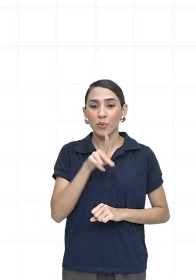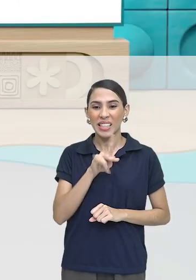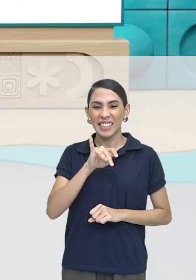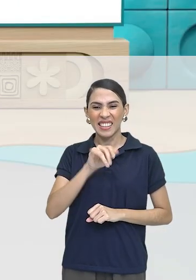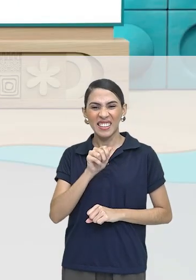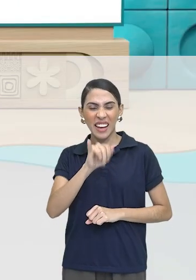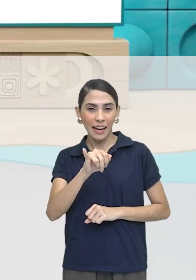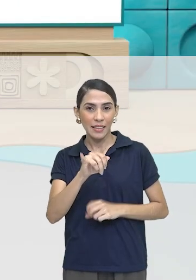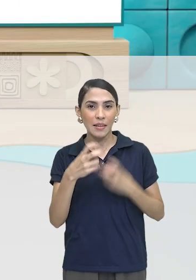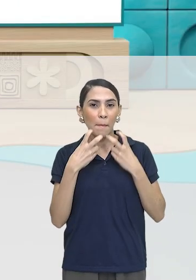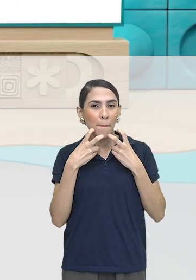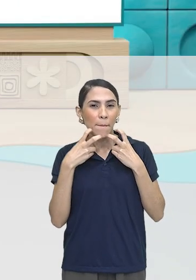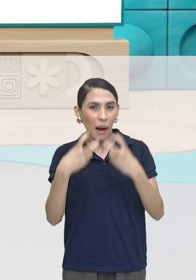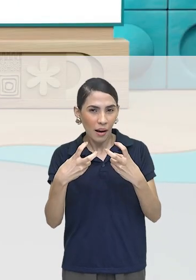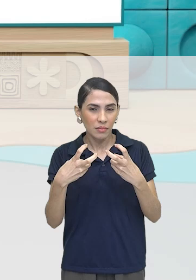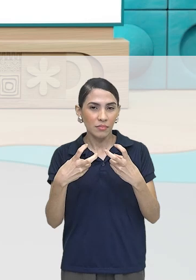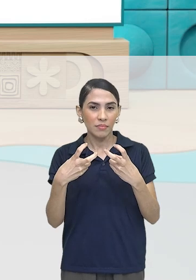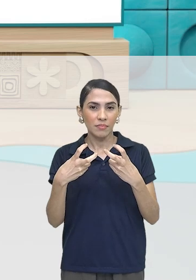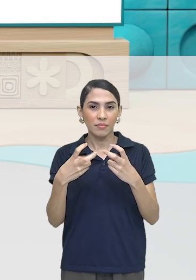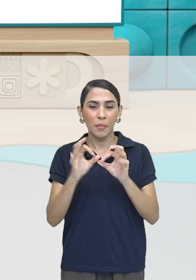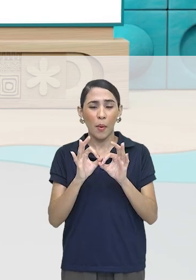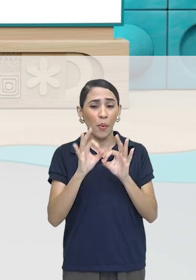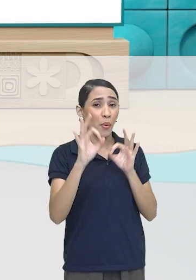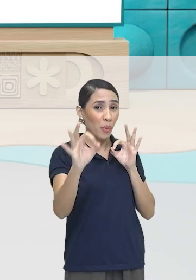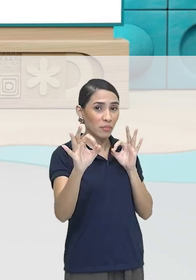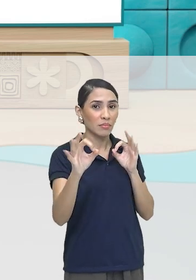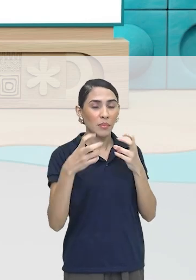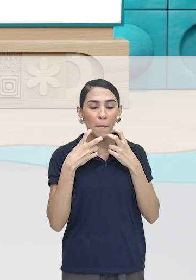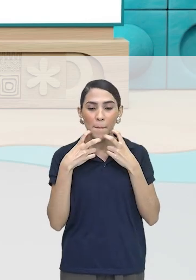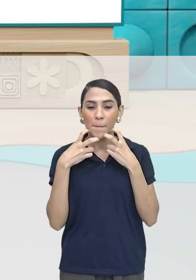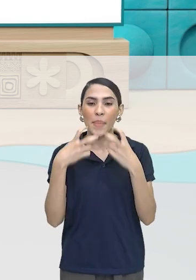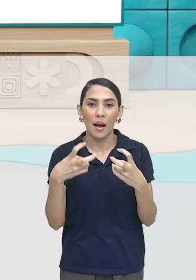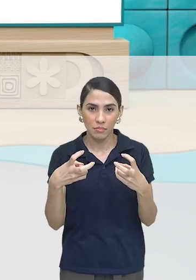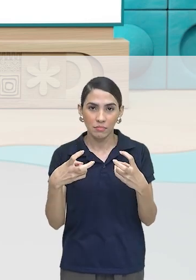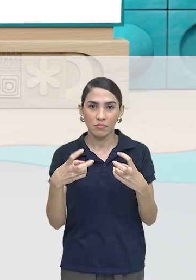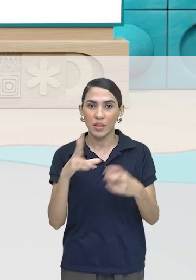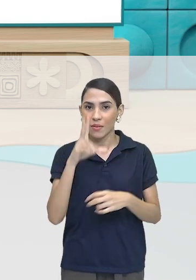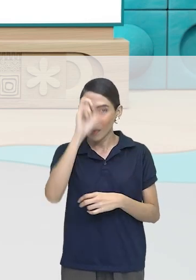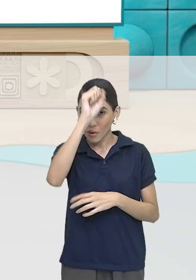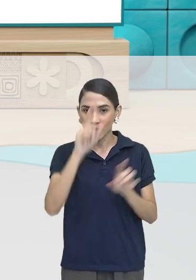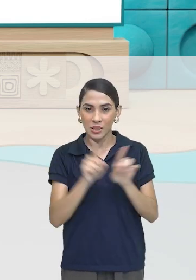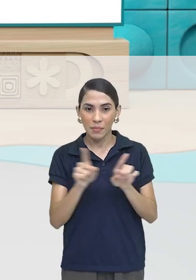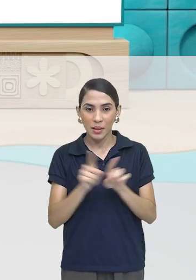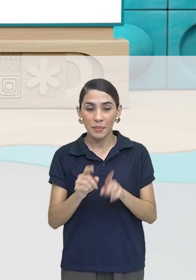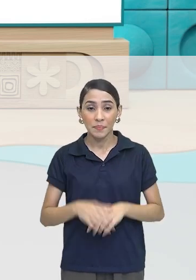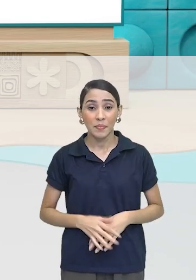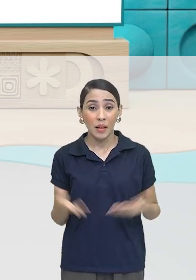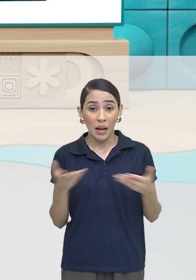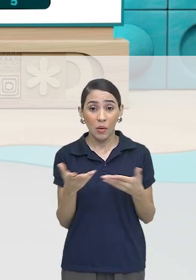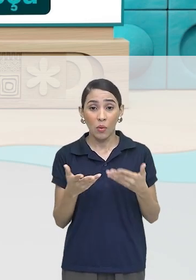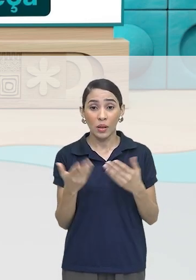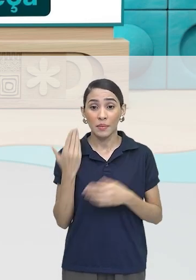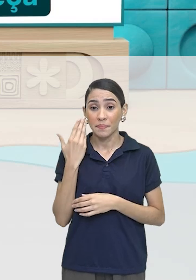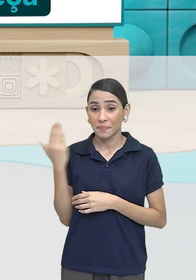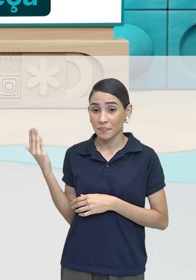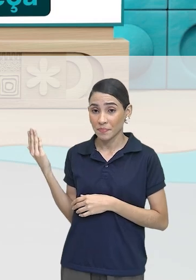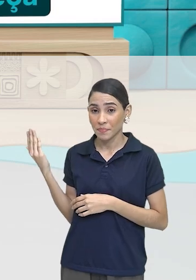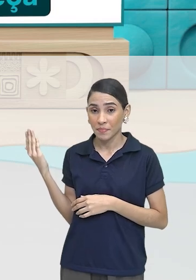ye bem mais prolongado e bem mais forte, tá? Então, agora eu quero apresentar para vocês aqui,